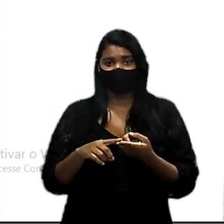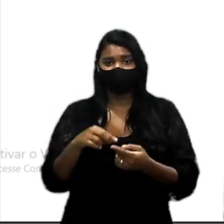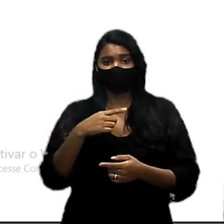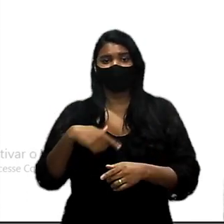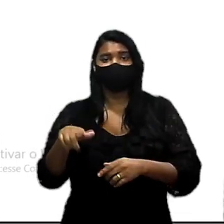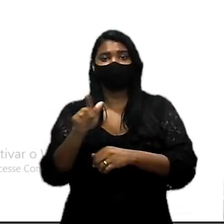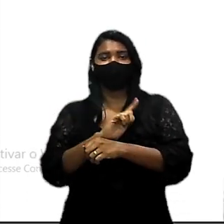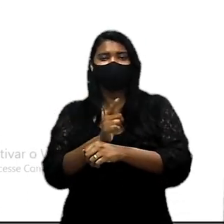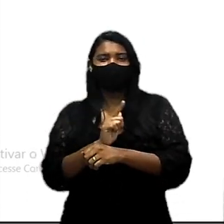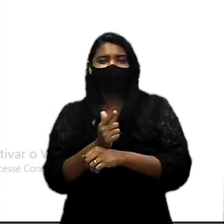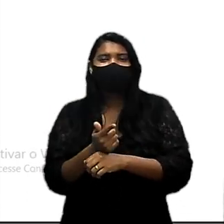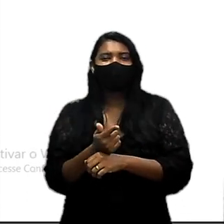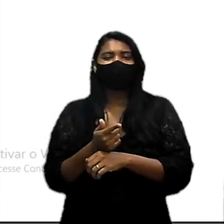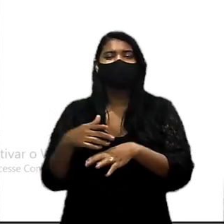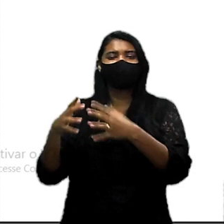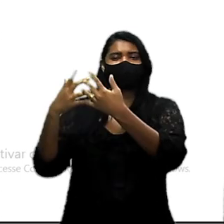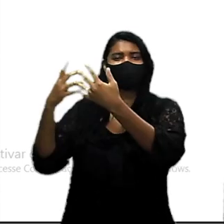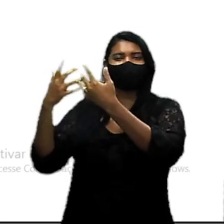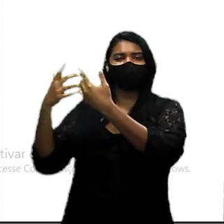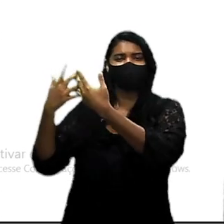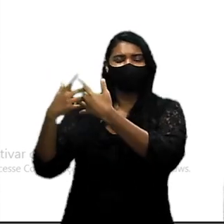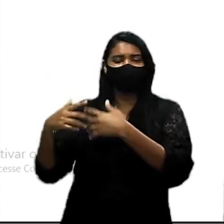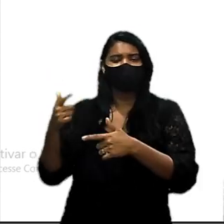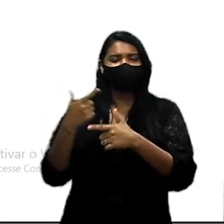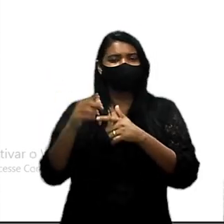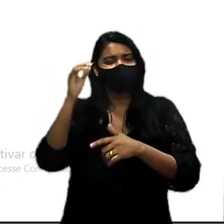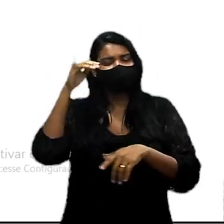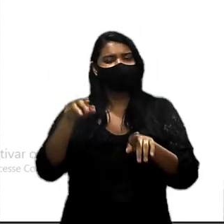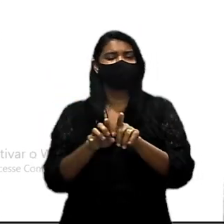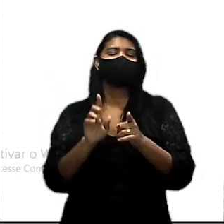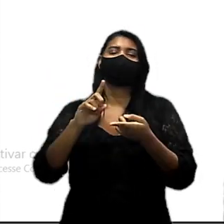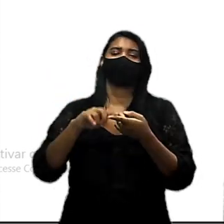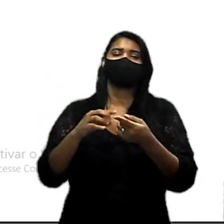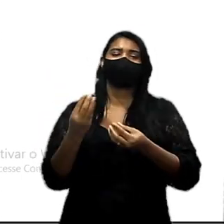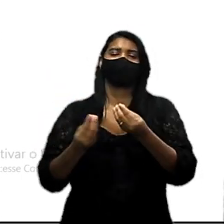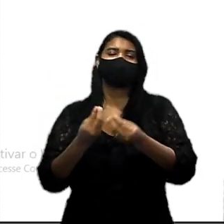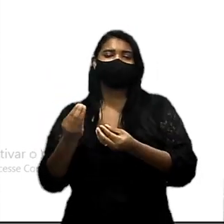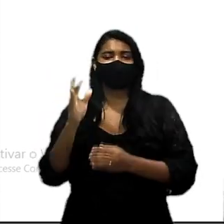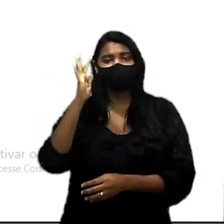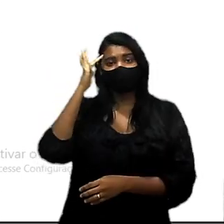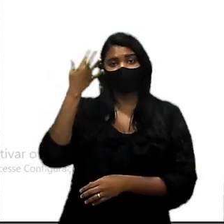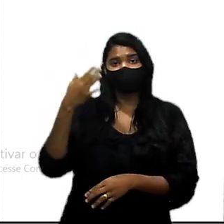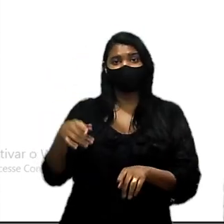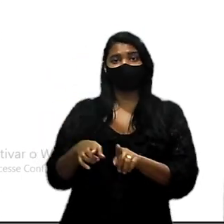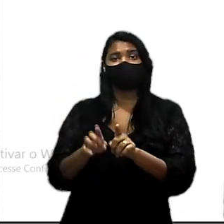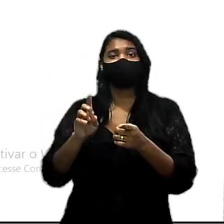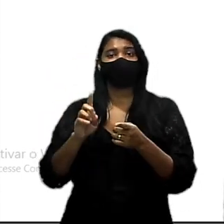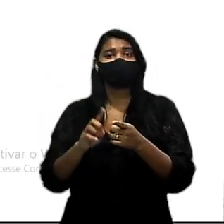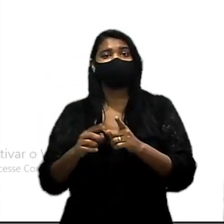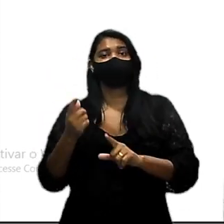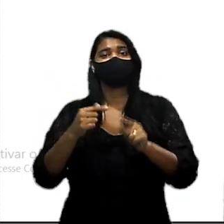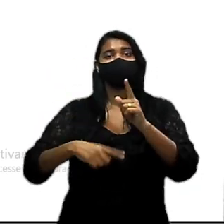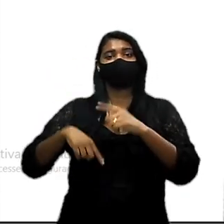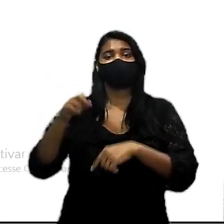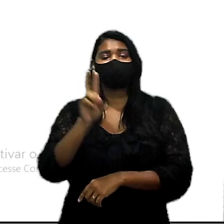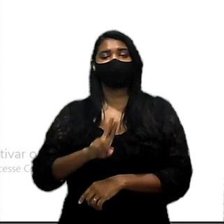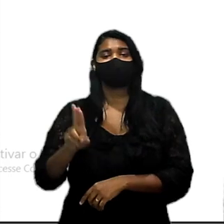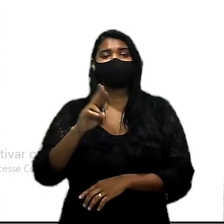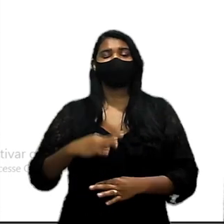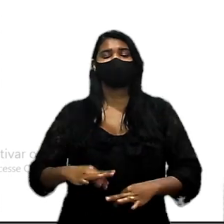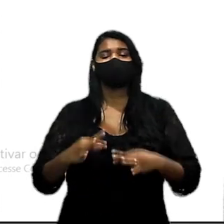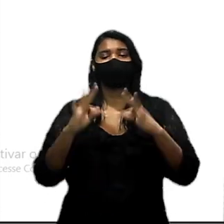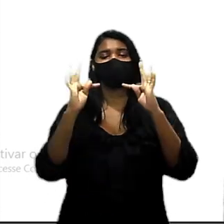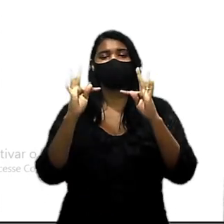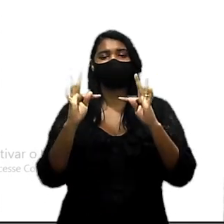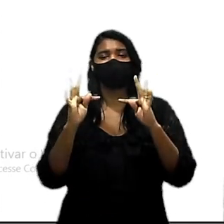gestão de conflitos, no que diz respeito também à tomada de decisão, ao uso das